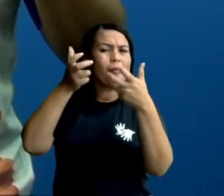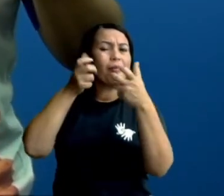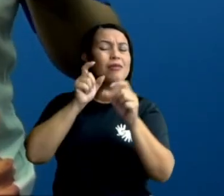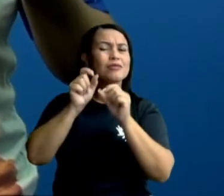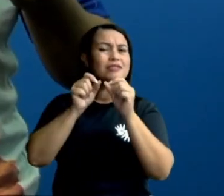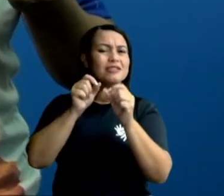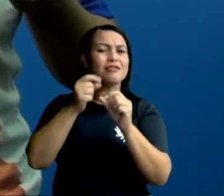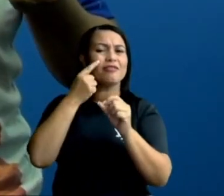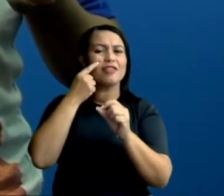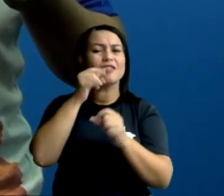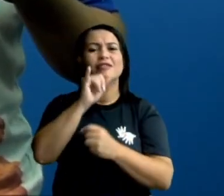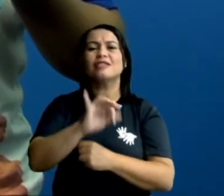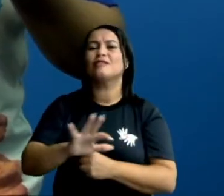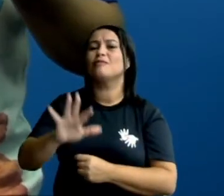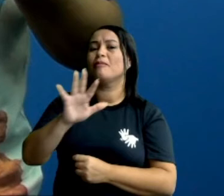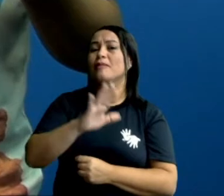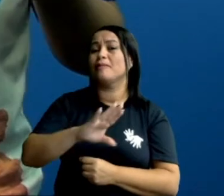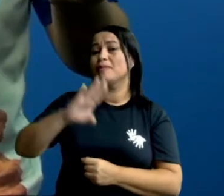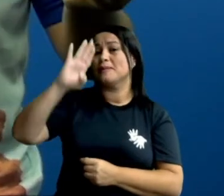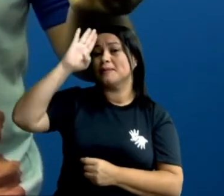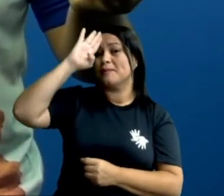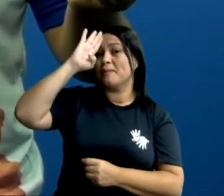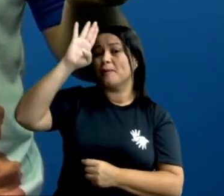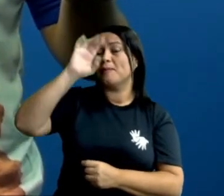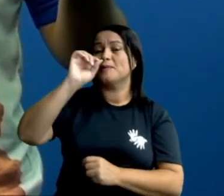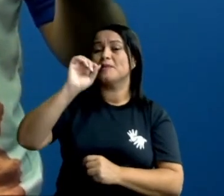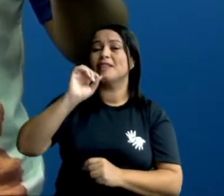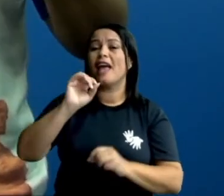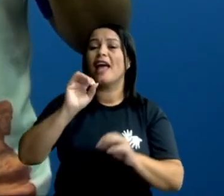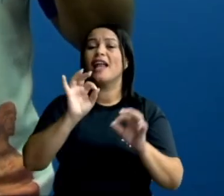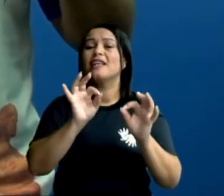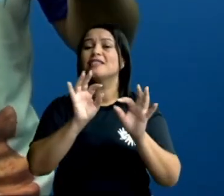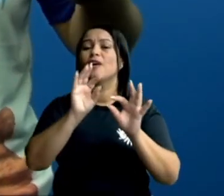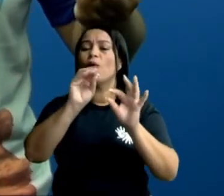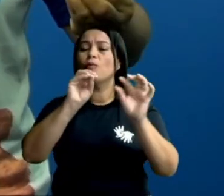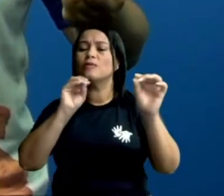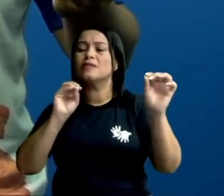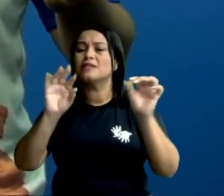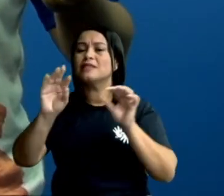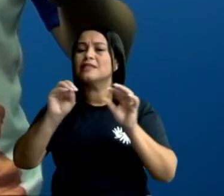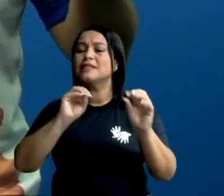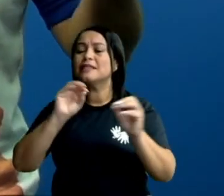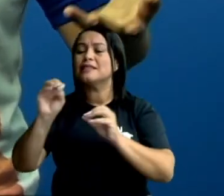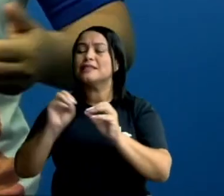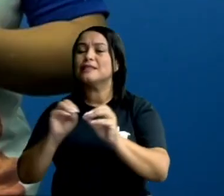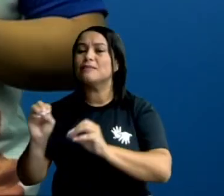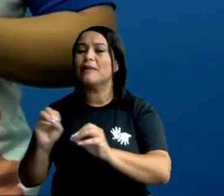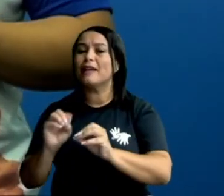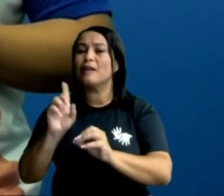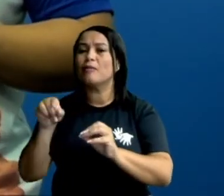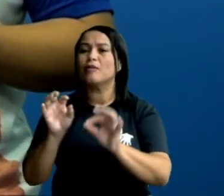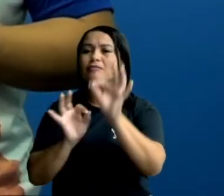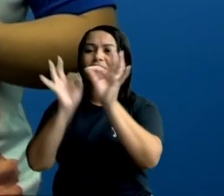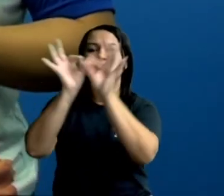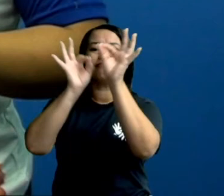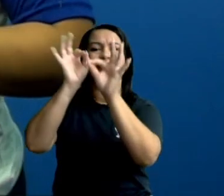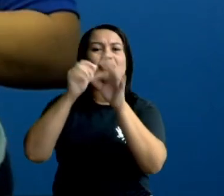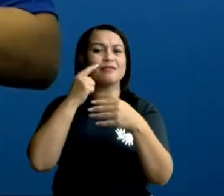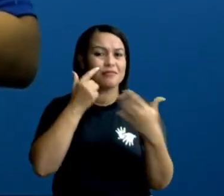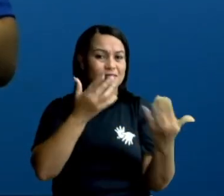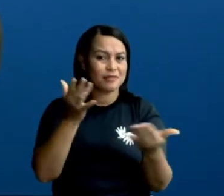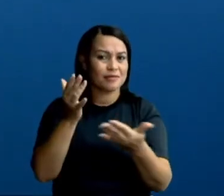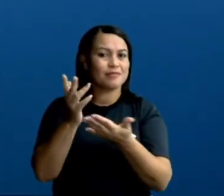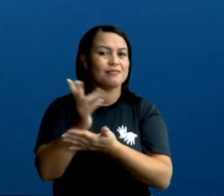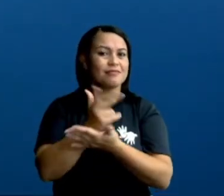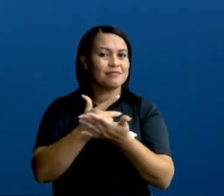formas, principalmente elas separadas, desmontadas de um desenho,